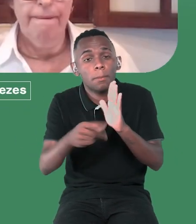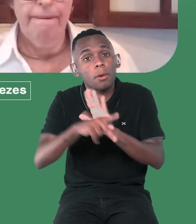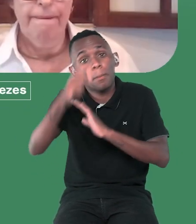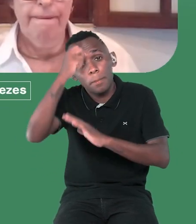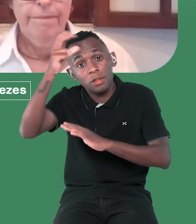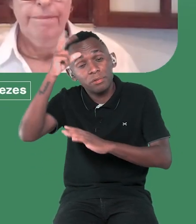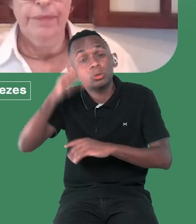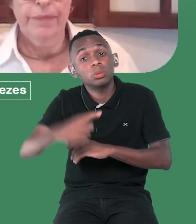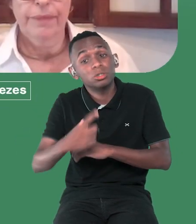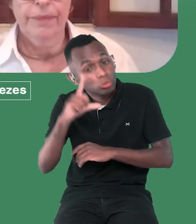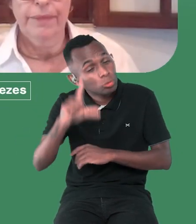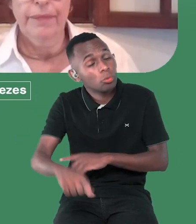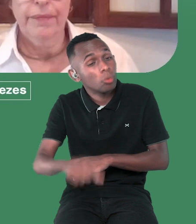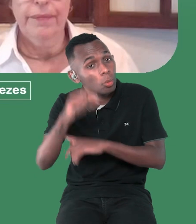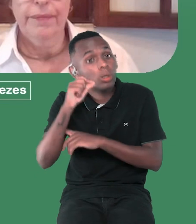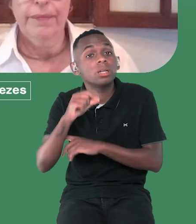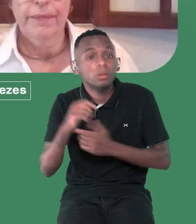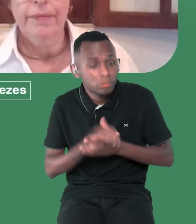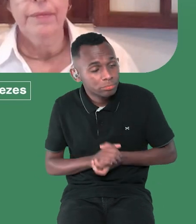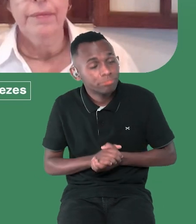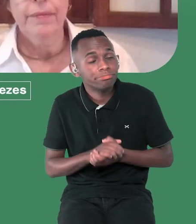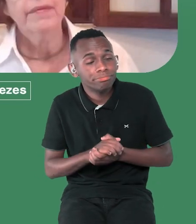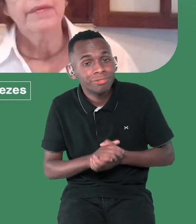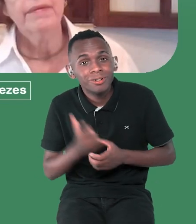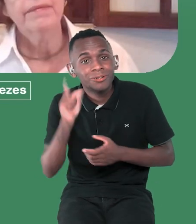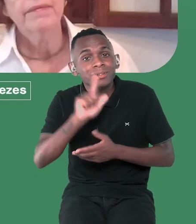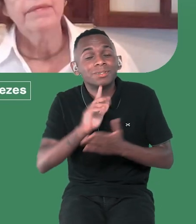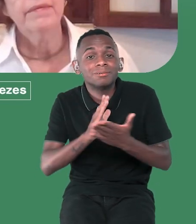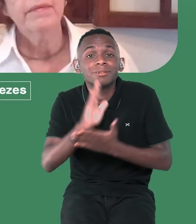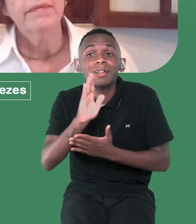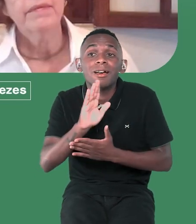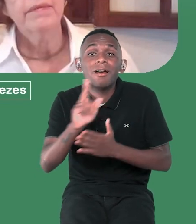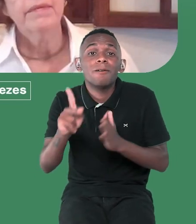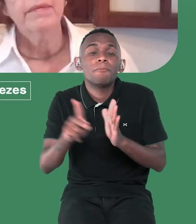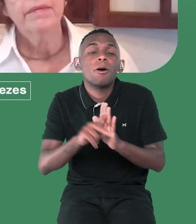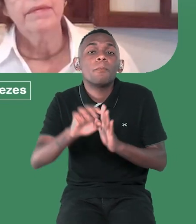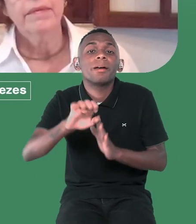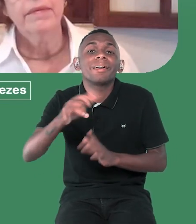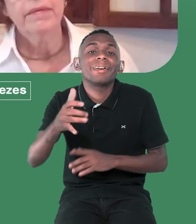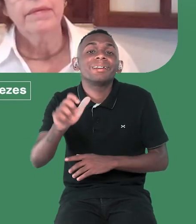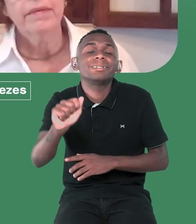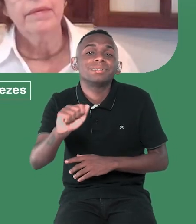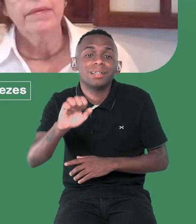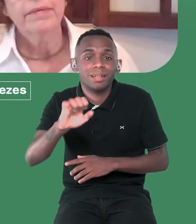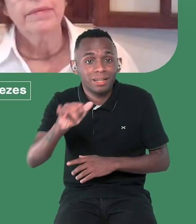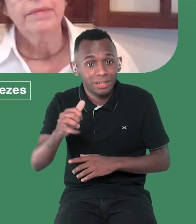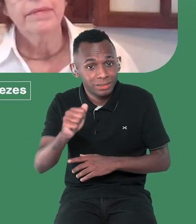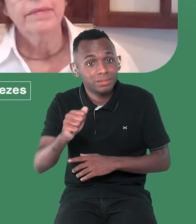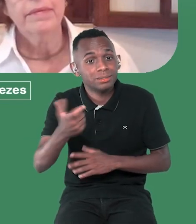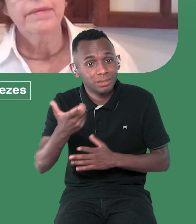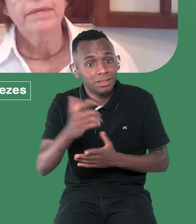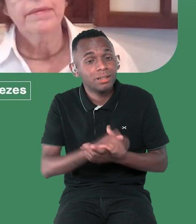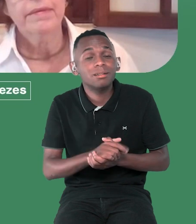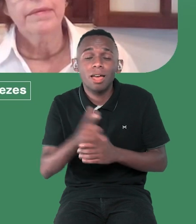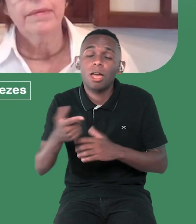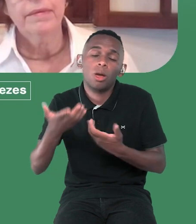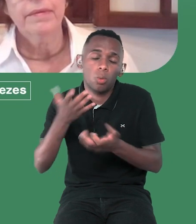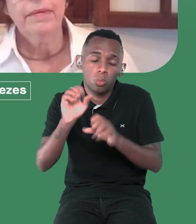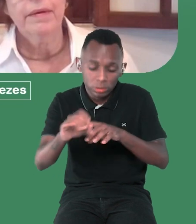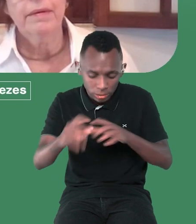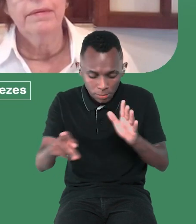criar, né, com o leitor essa dicotomia de que você tem um texto ali e uma ilustração e